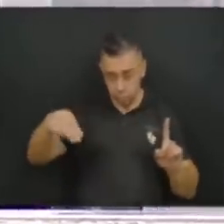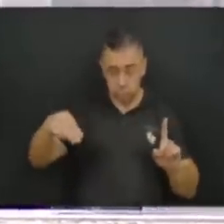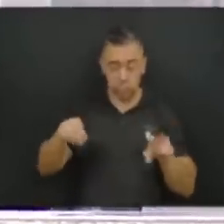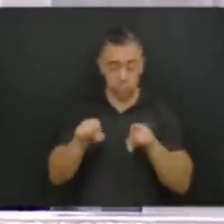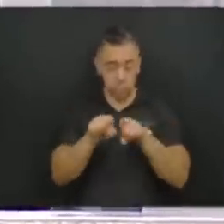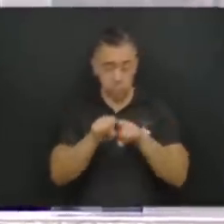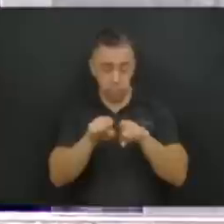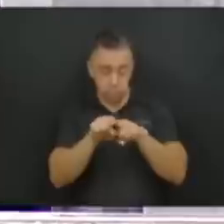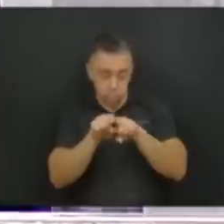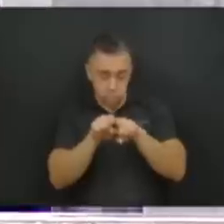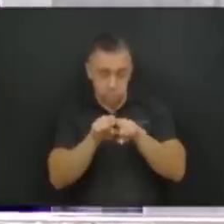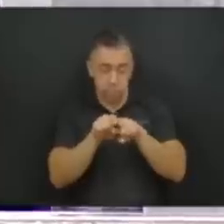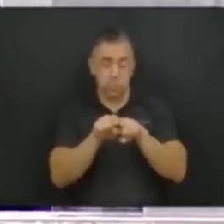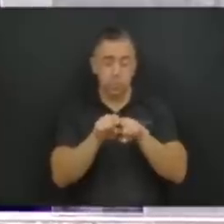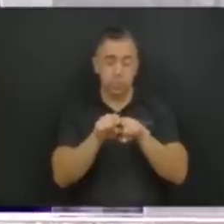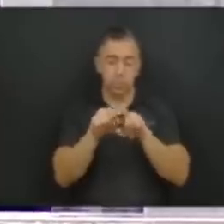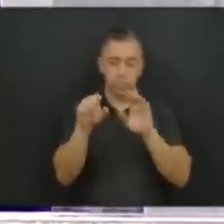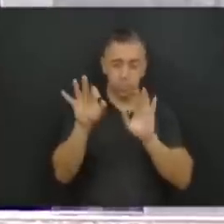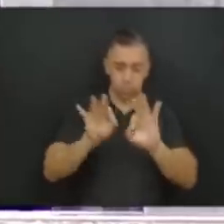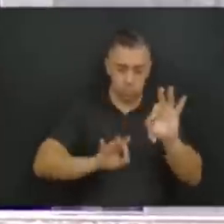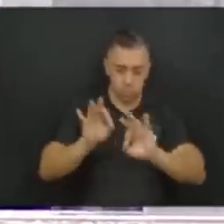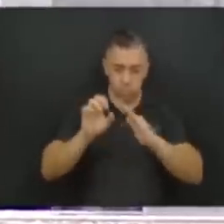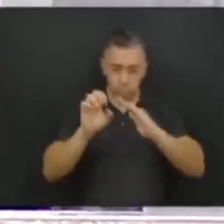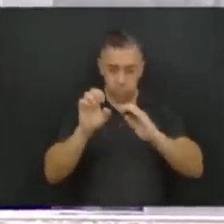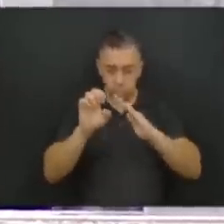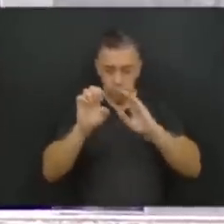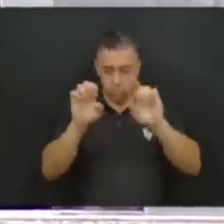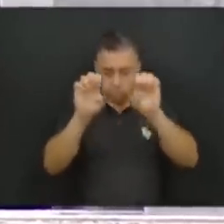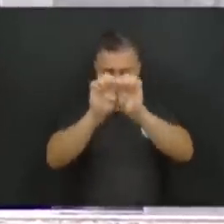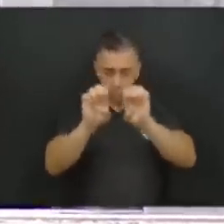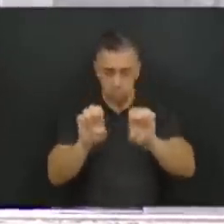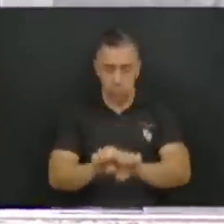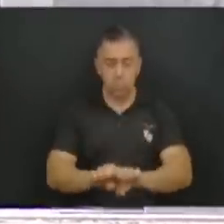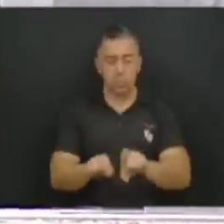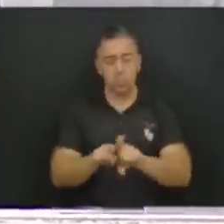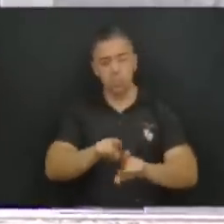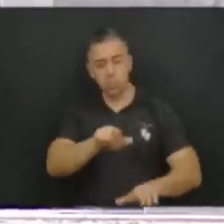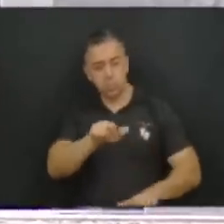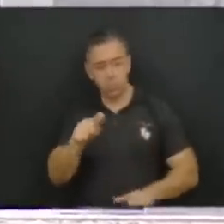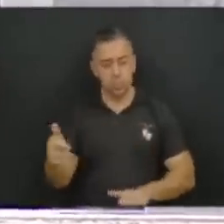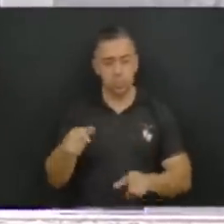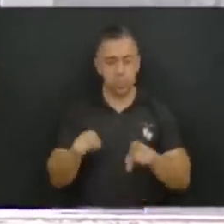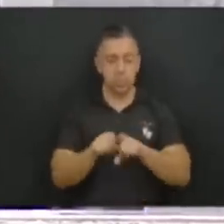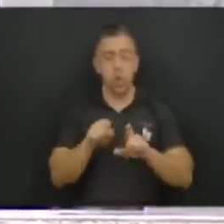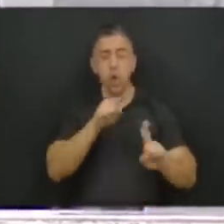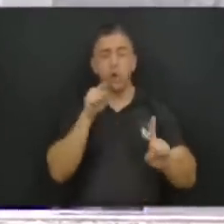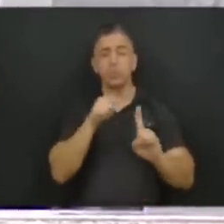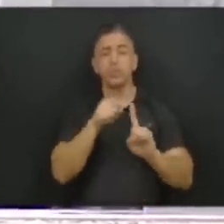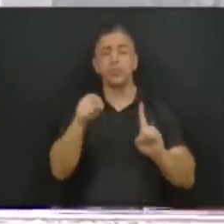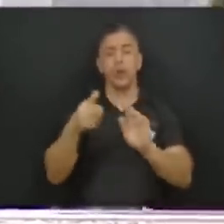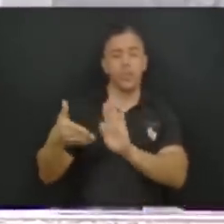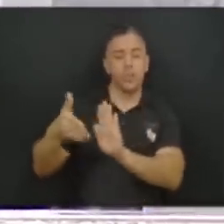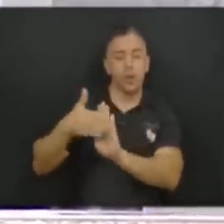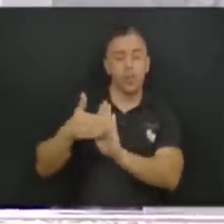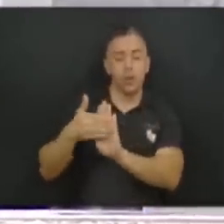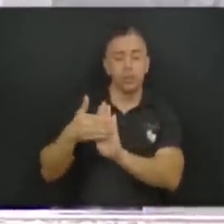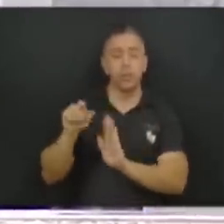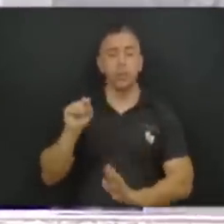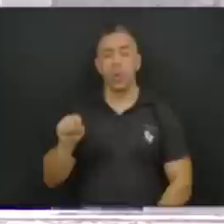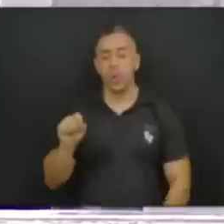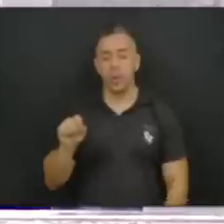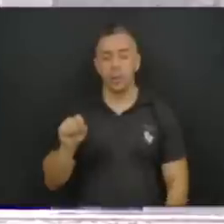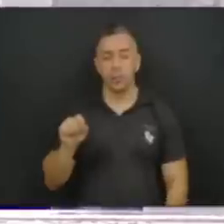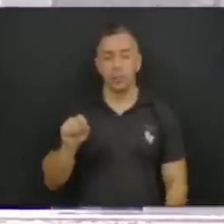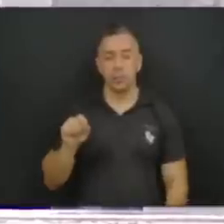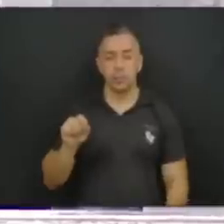Paraná bem como trata da estrutura organizacional suas atribuições e dá outras providências objetivo da proposta é a elevação